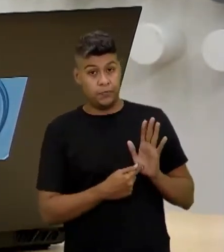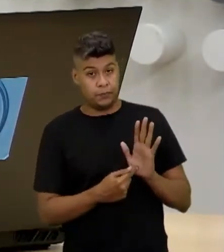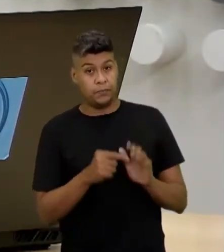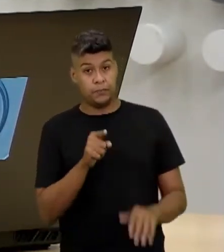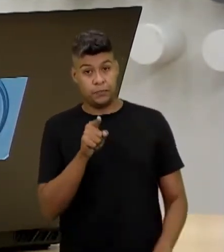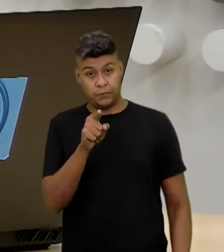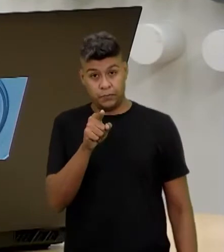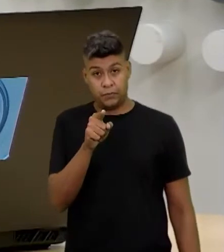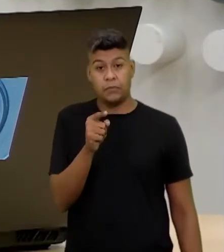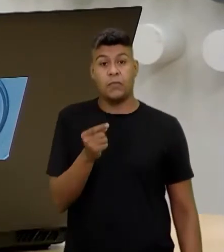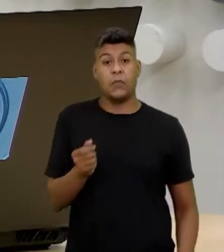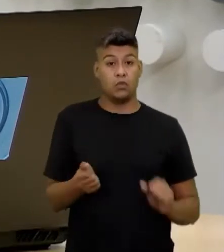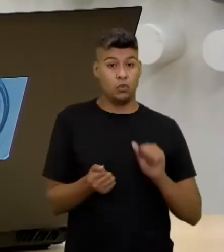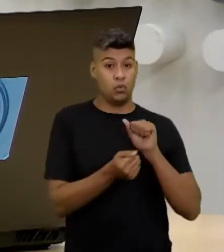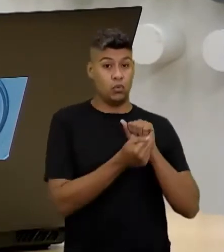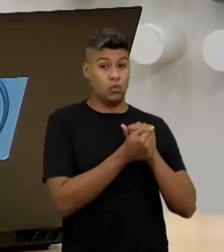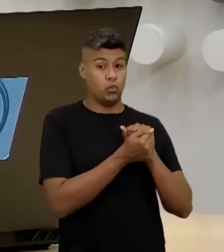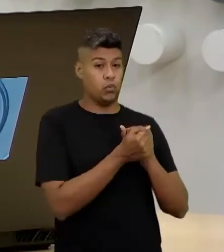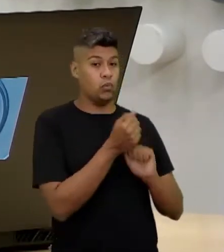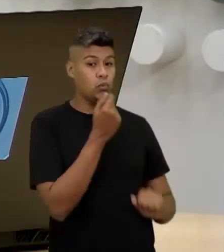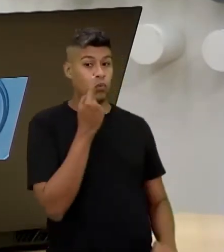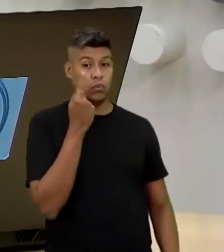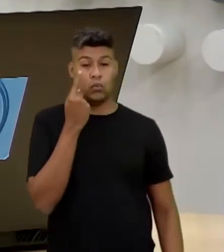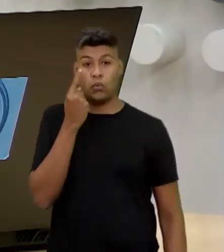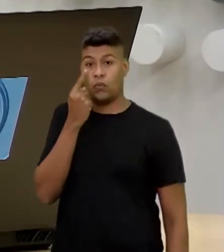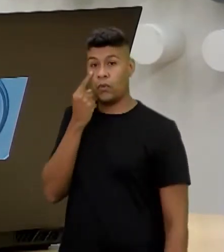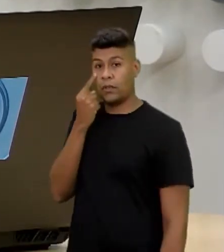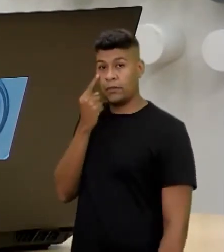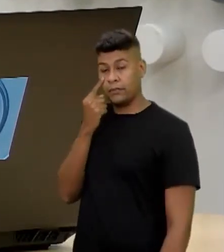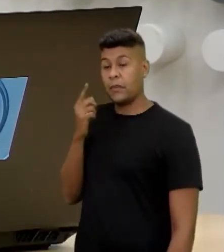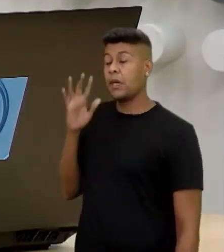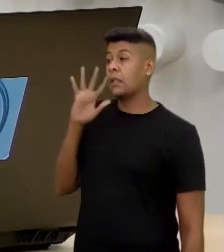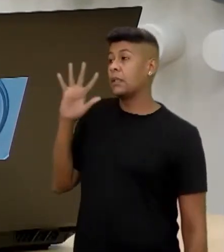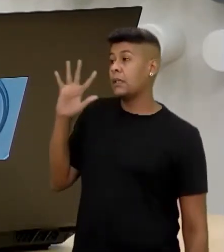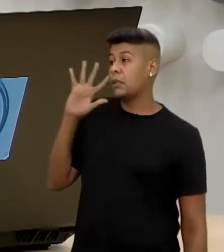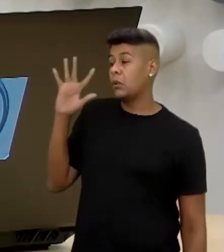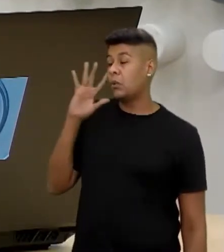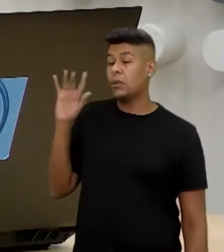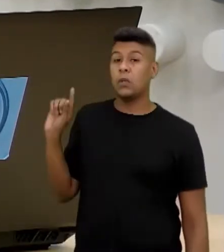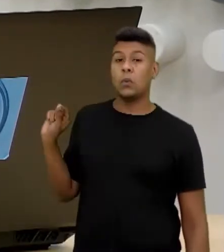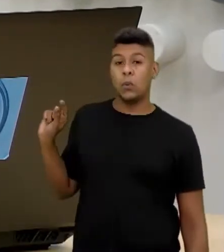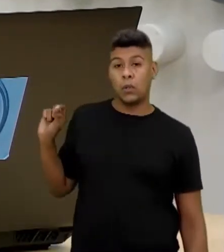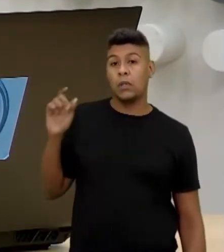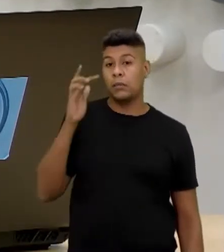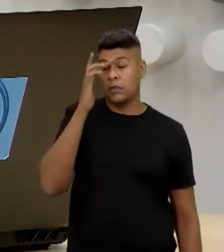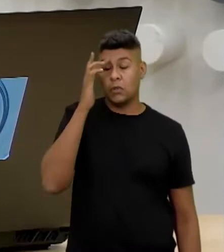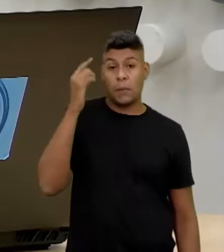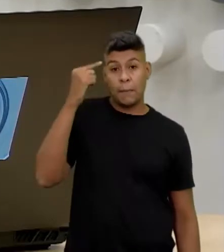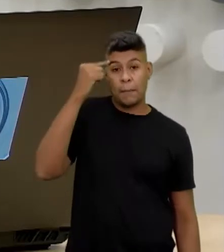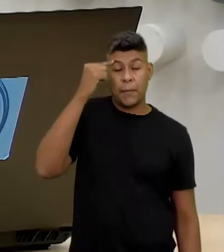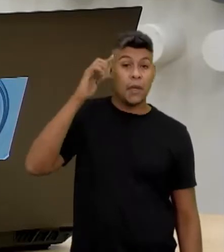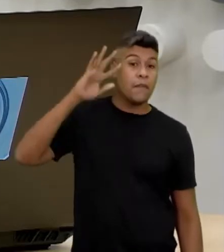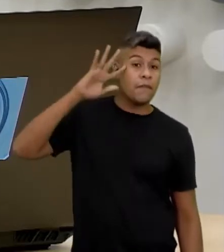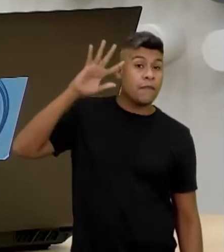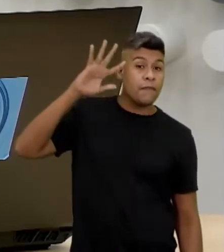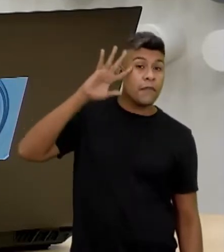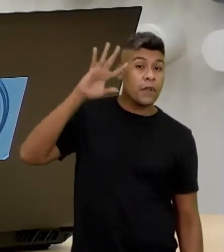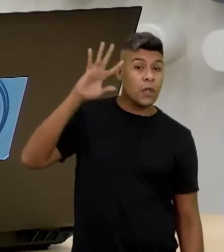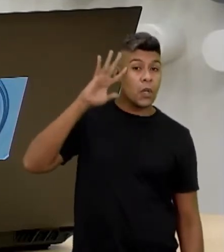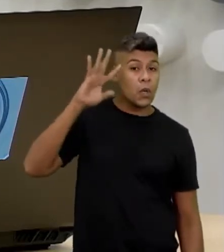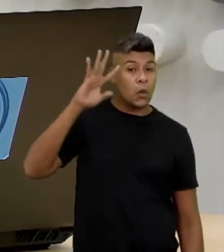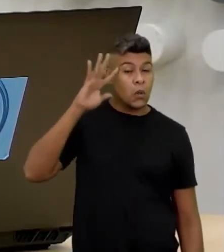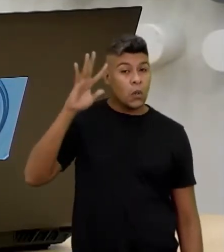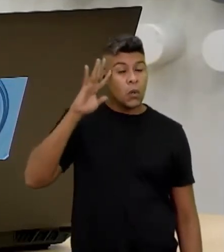aqui para gente ver juntos é precisamente a teoria deste Pensador esse filósofo né